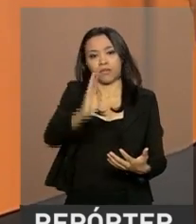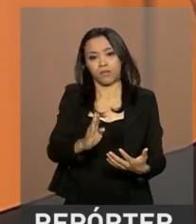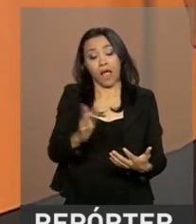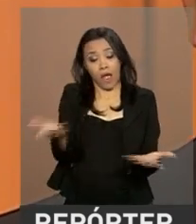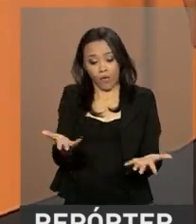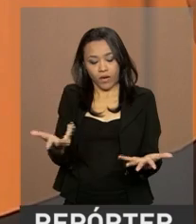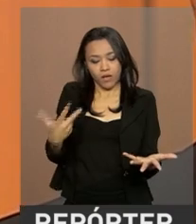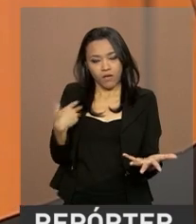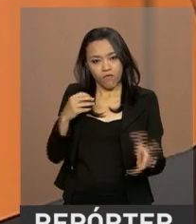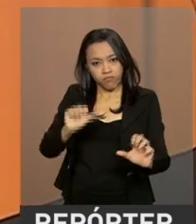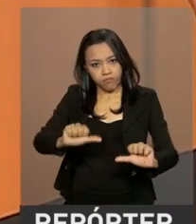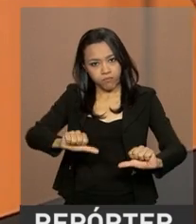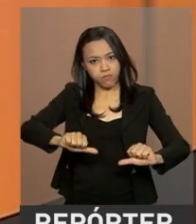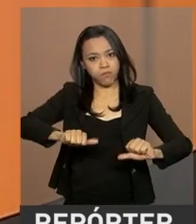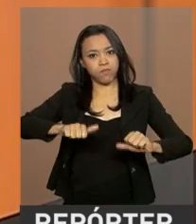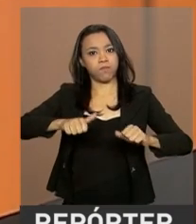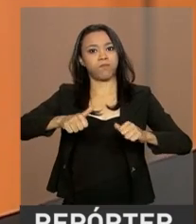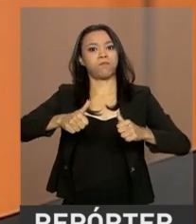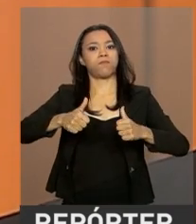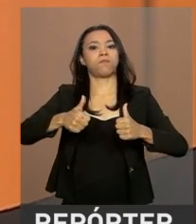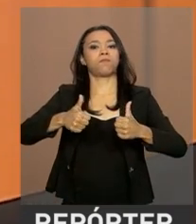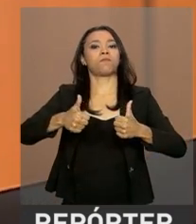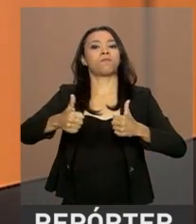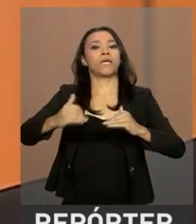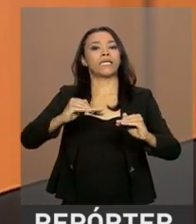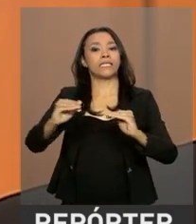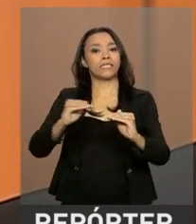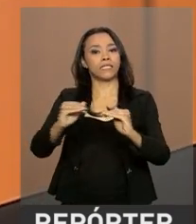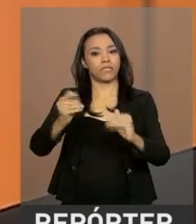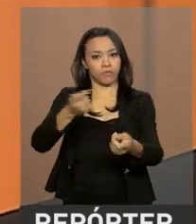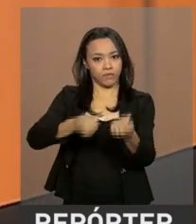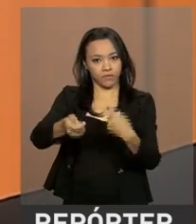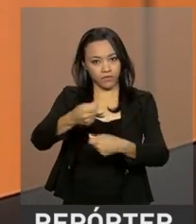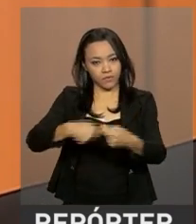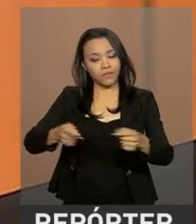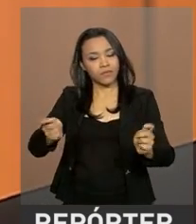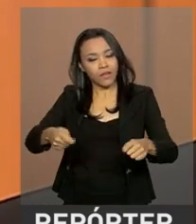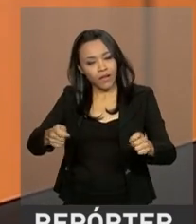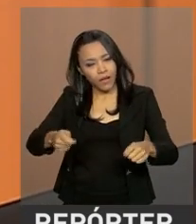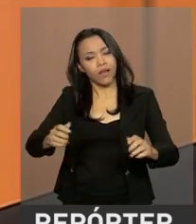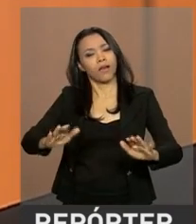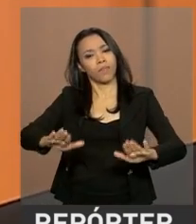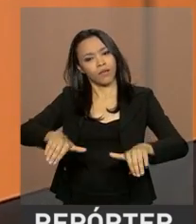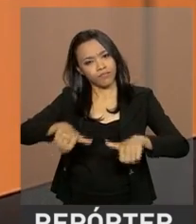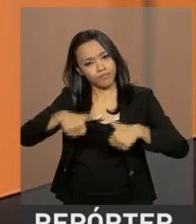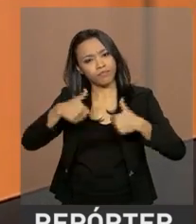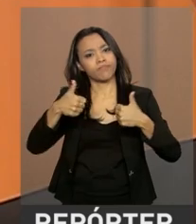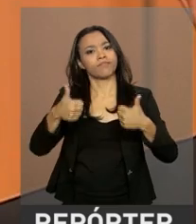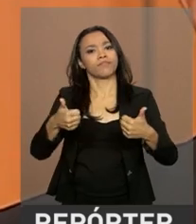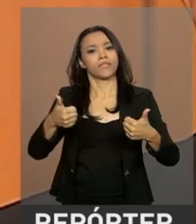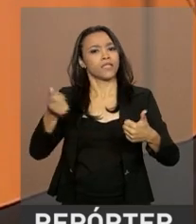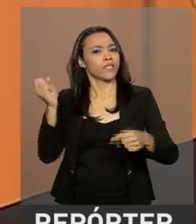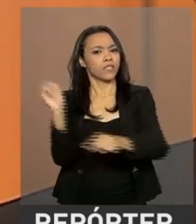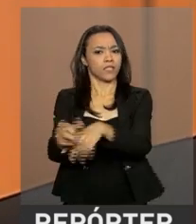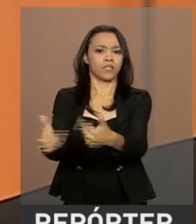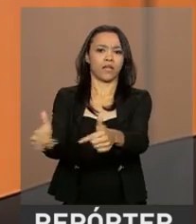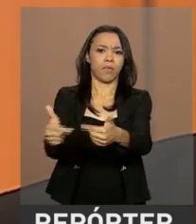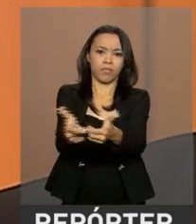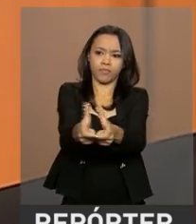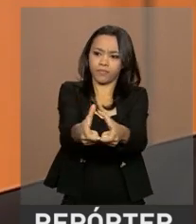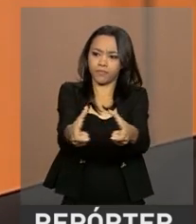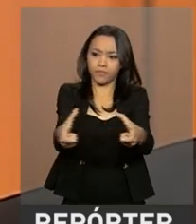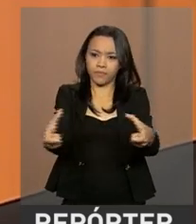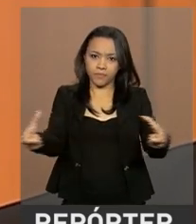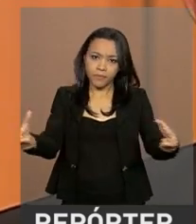equilíbrio financeiro a gente consegue crescer e crescendo o Brasil gera-se empregos e